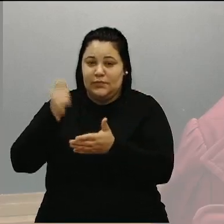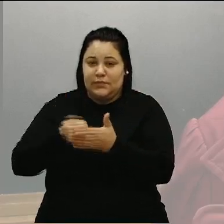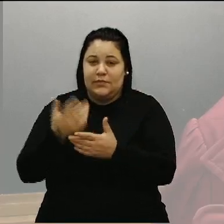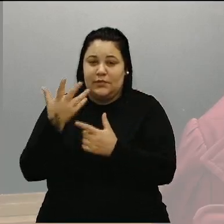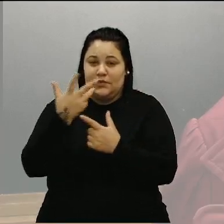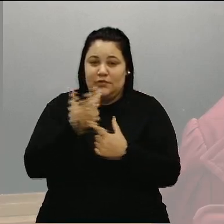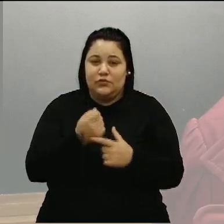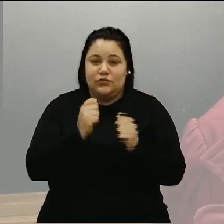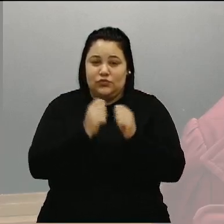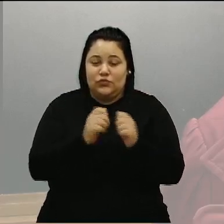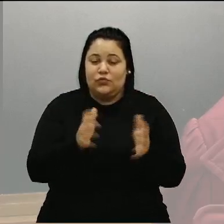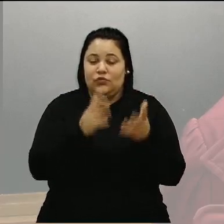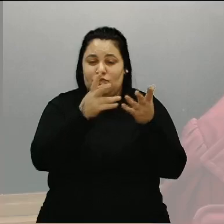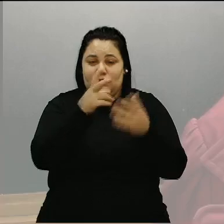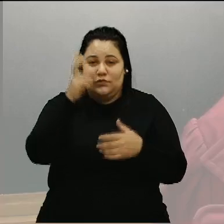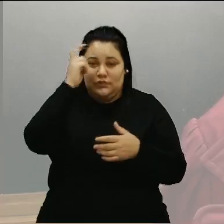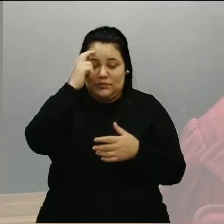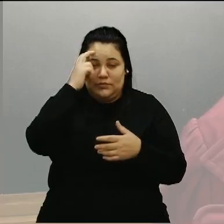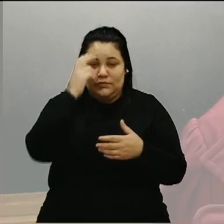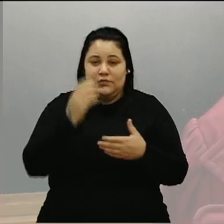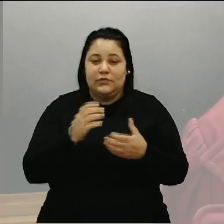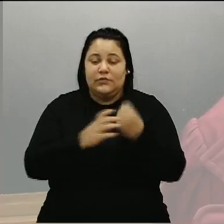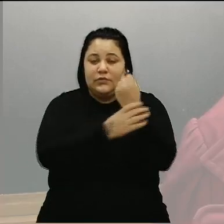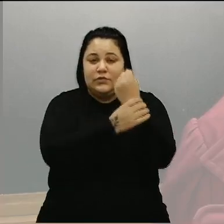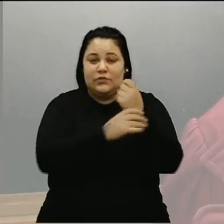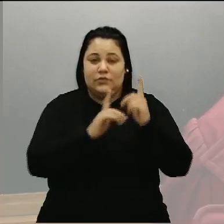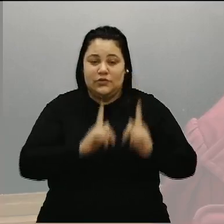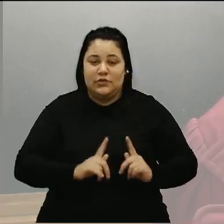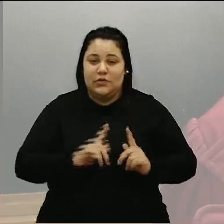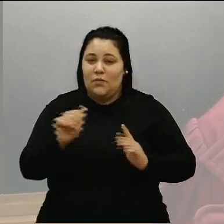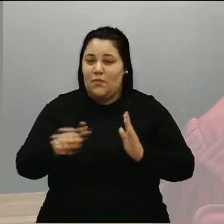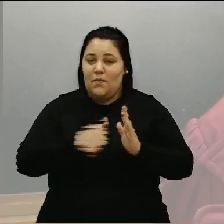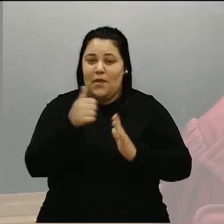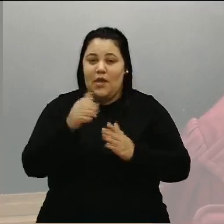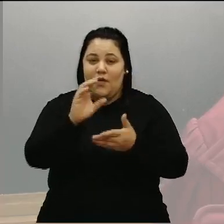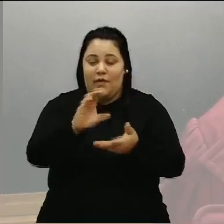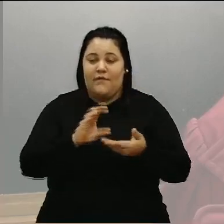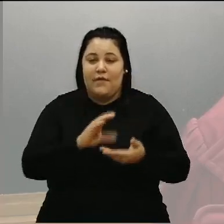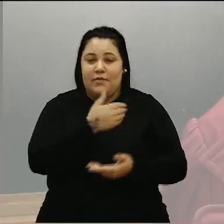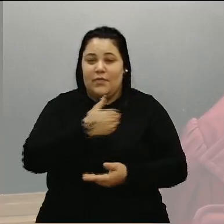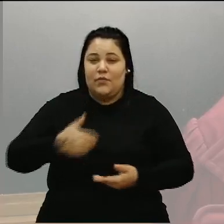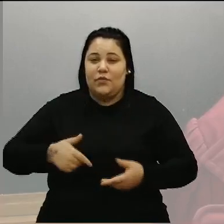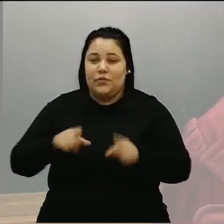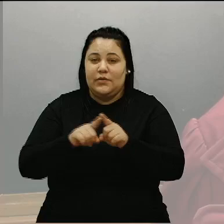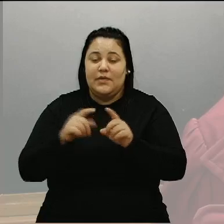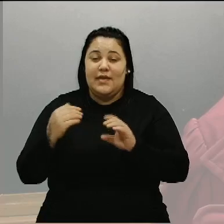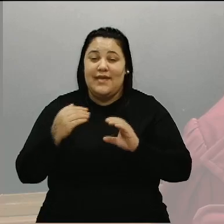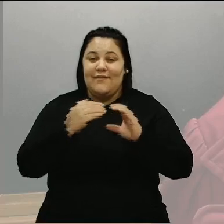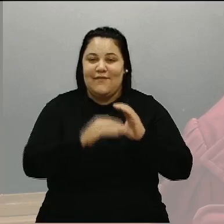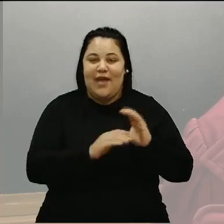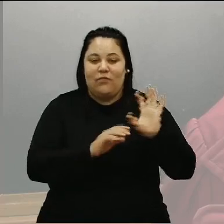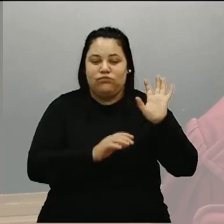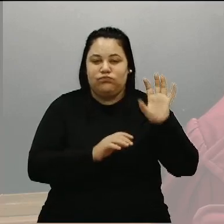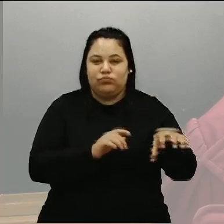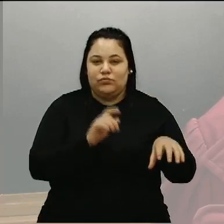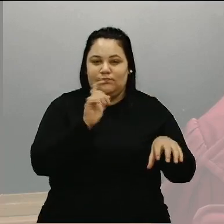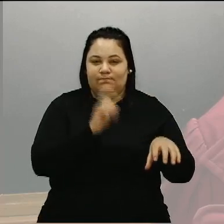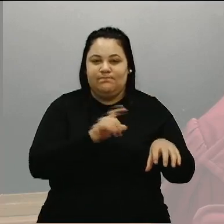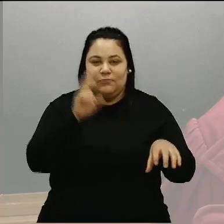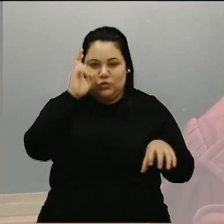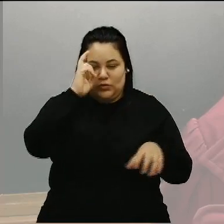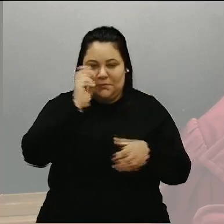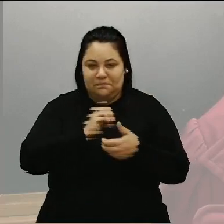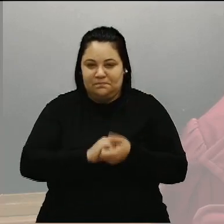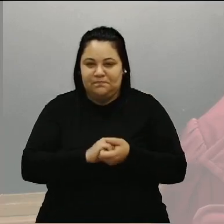uma gestão mais coerente e eficiente dos recursos públicos destinados ao setor cultural.